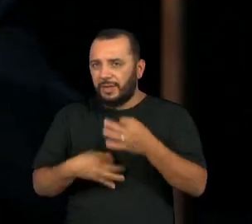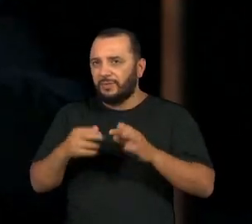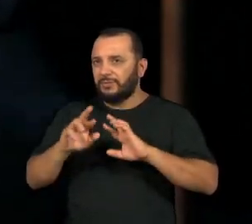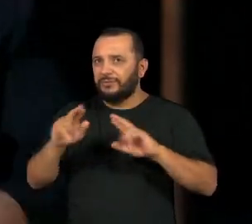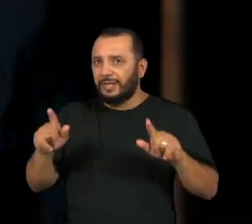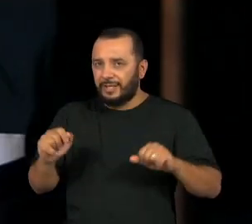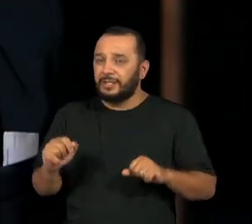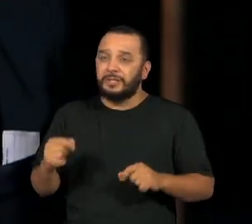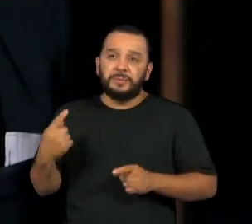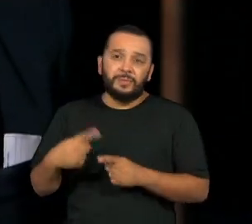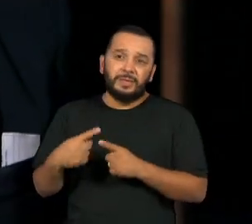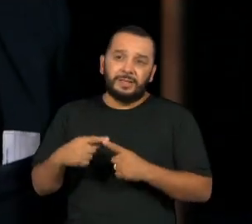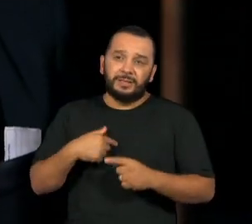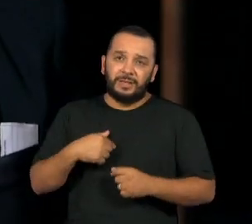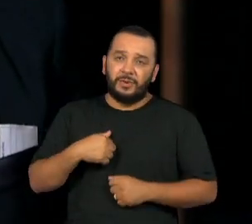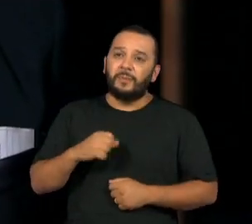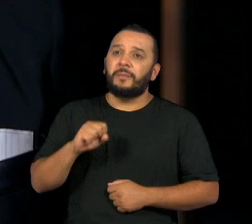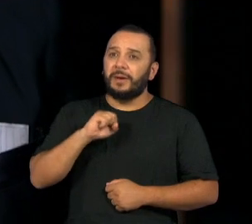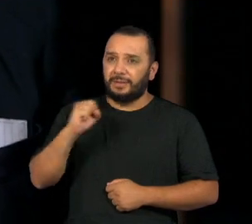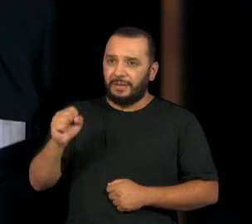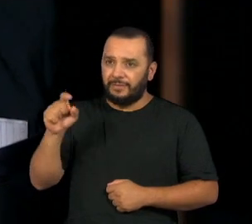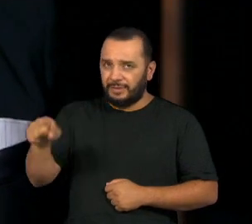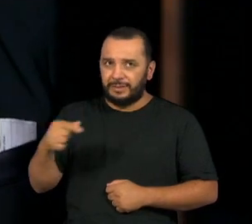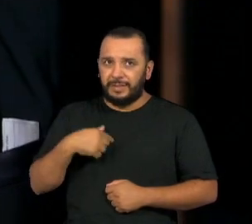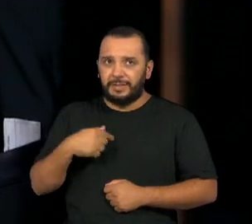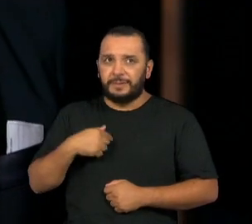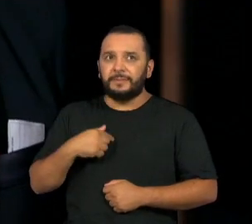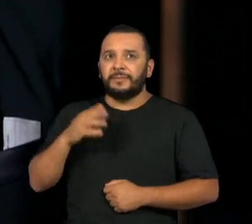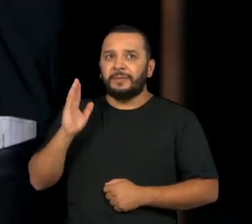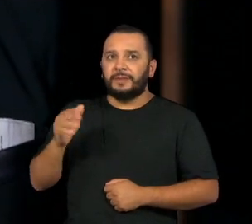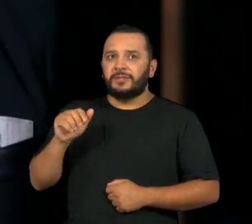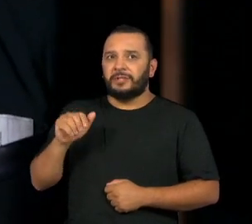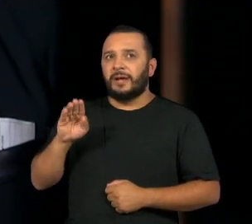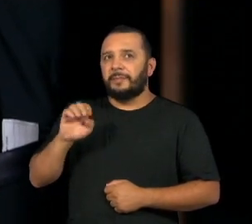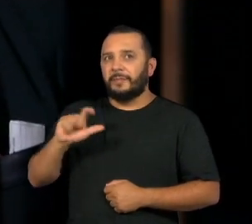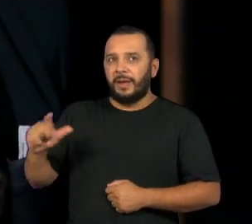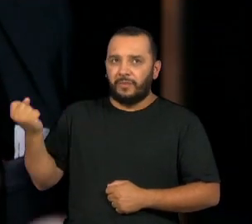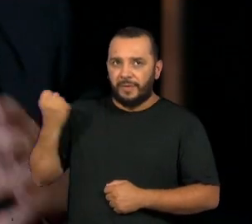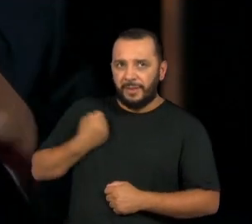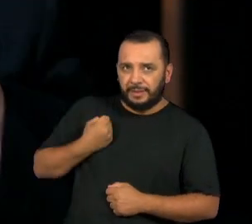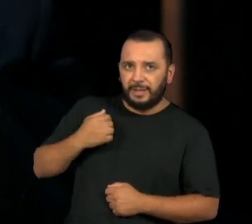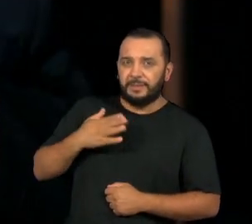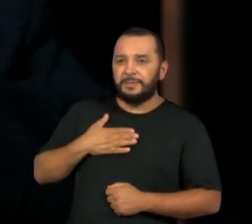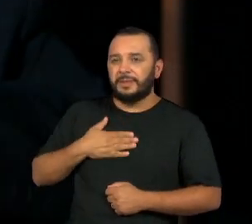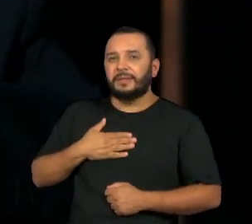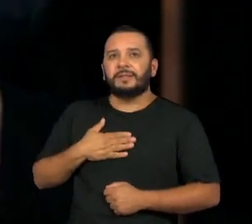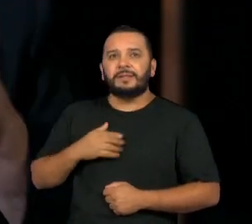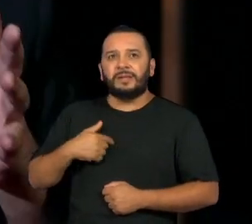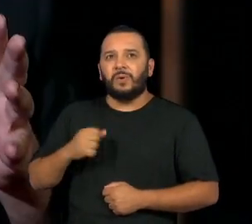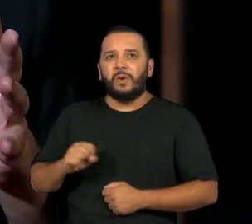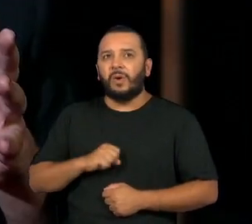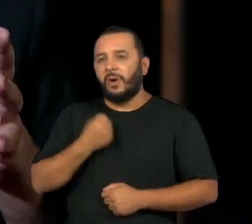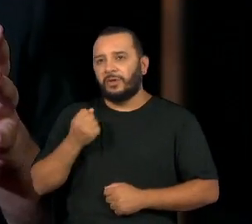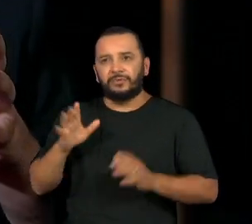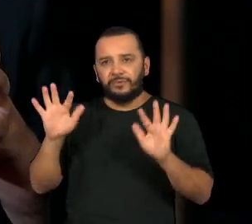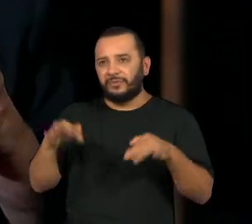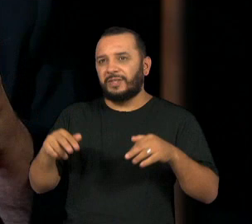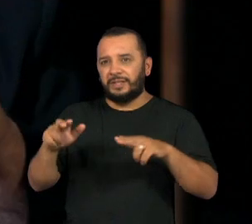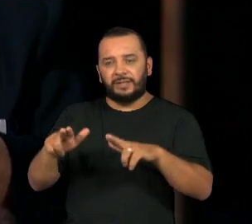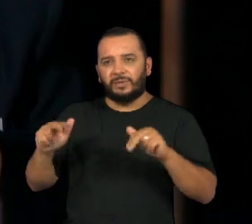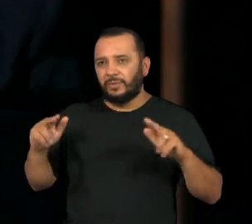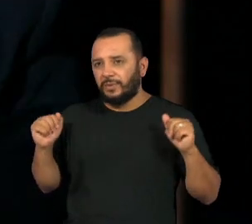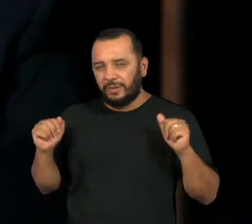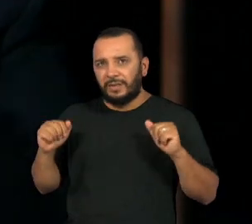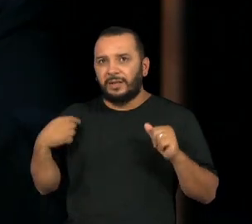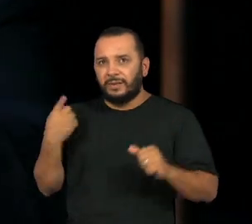se eu matar você, a Bel vai me matar. Se a Bel me matar, o meu filho vai matar a Bel. Então, ódio não tem fim. A gente